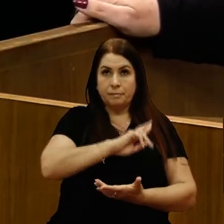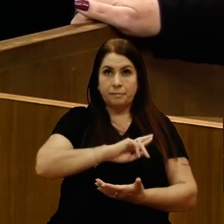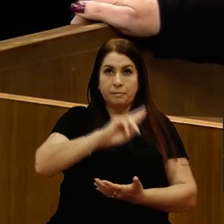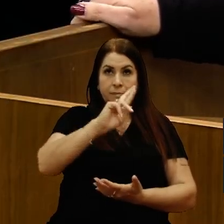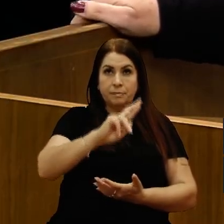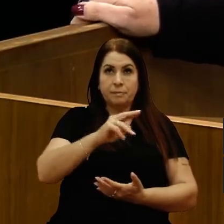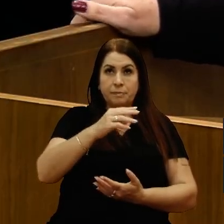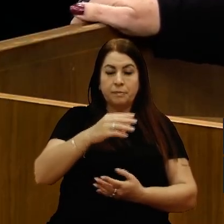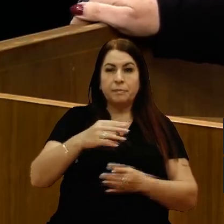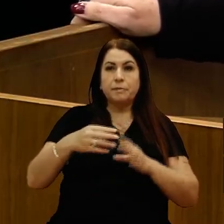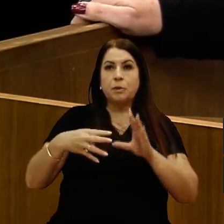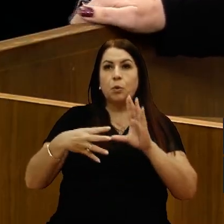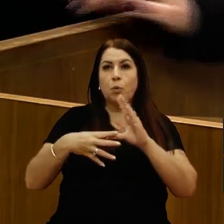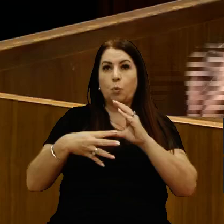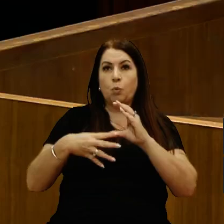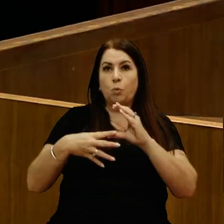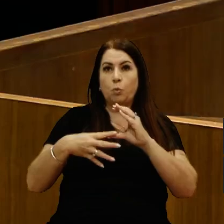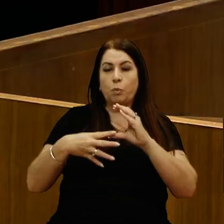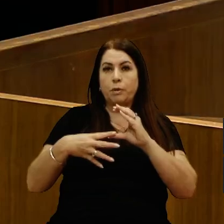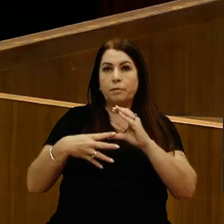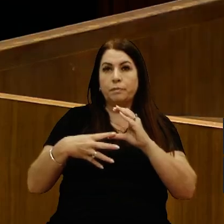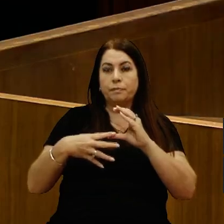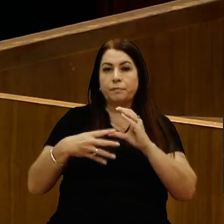a 4ª CRE.